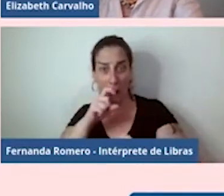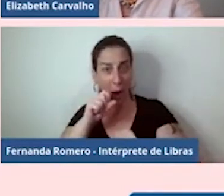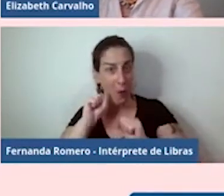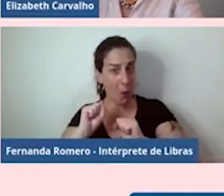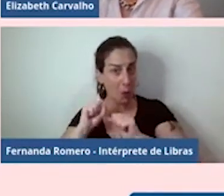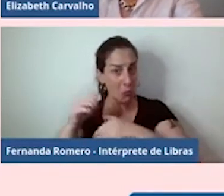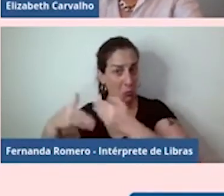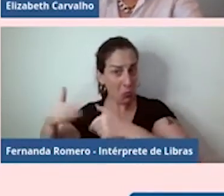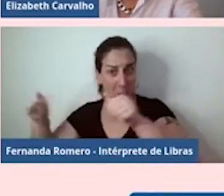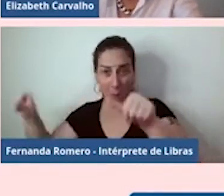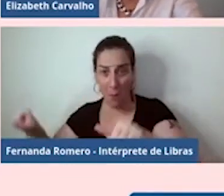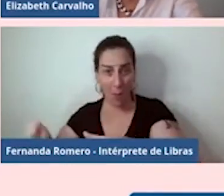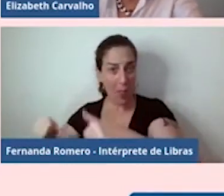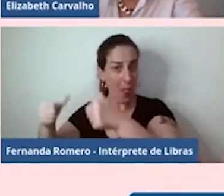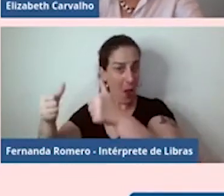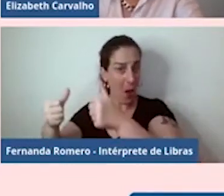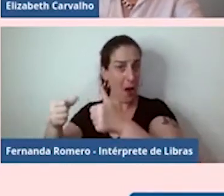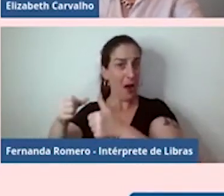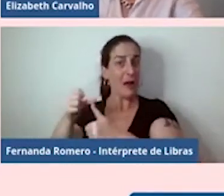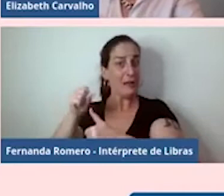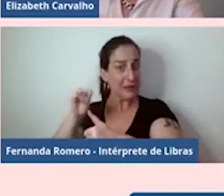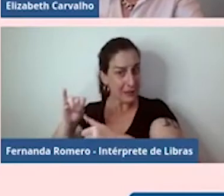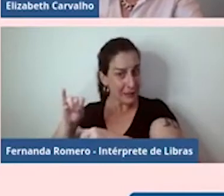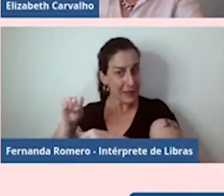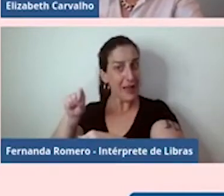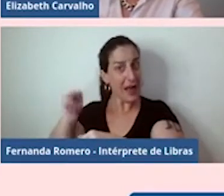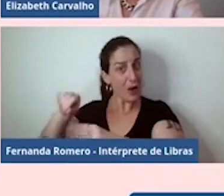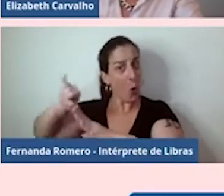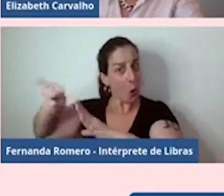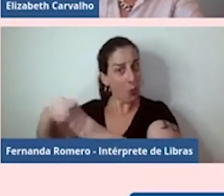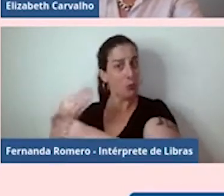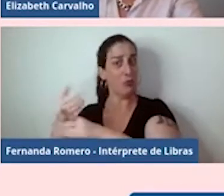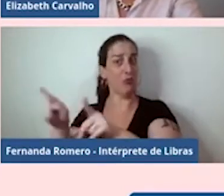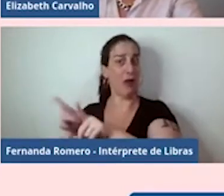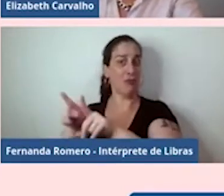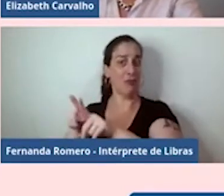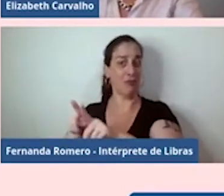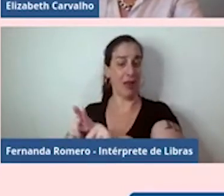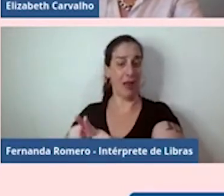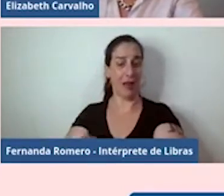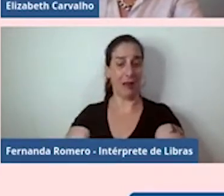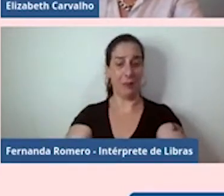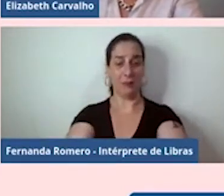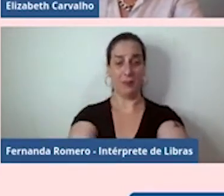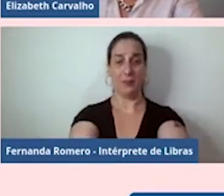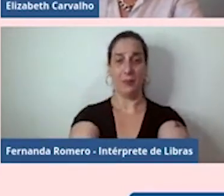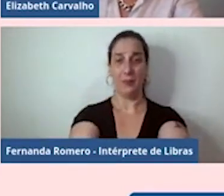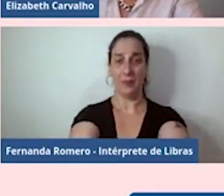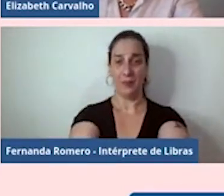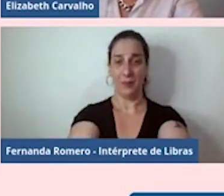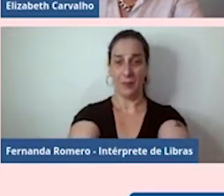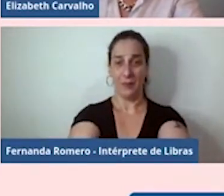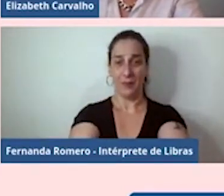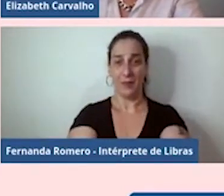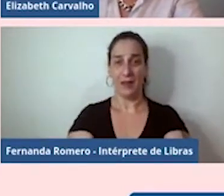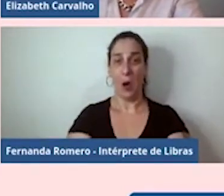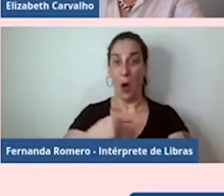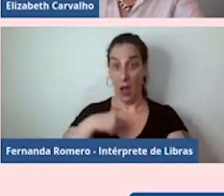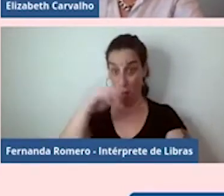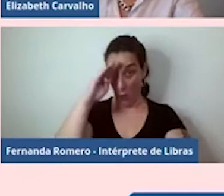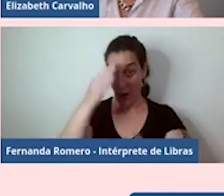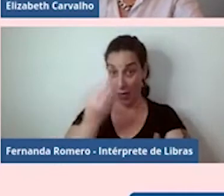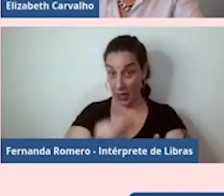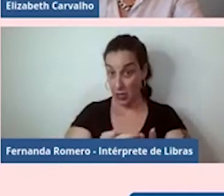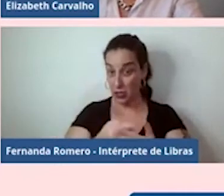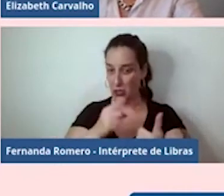melhor se fosse dada a chance para ele, né? Então, eu acredito que a primeira coisa que a gente tinha